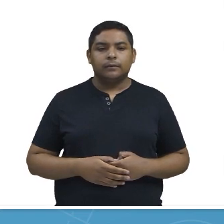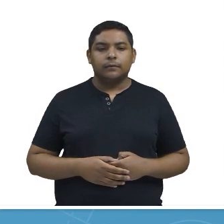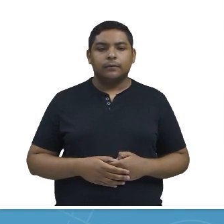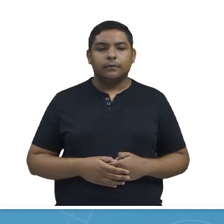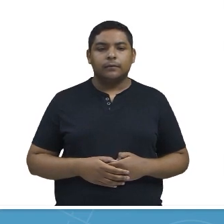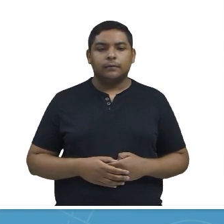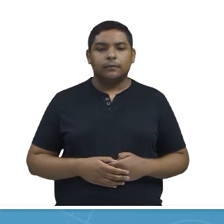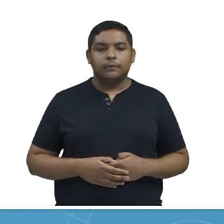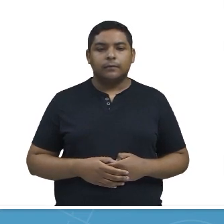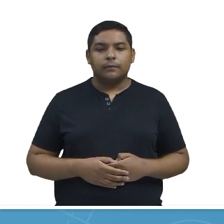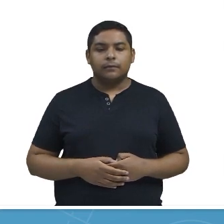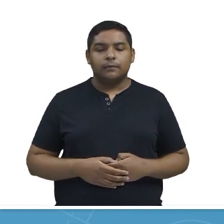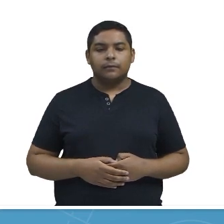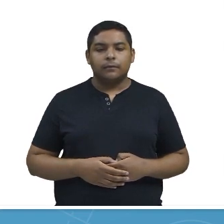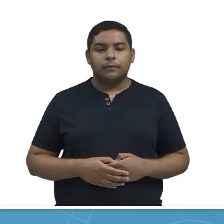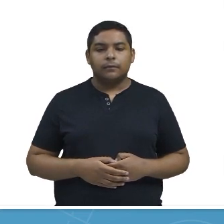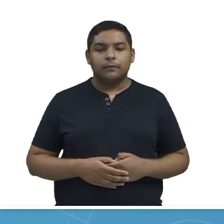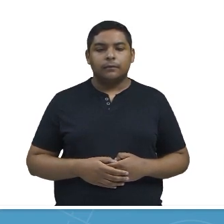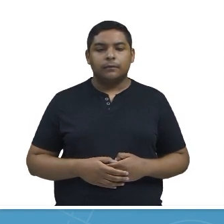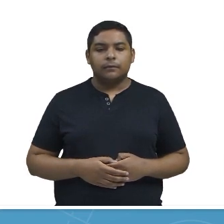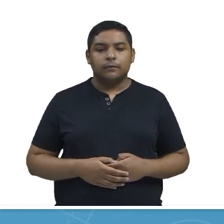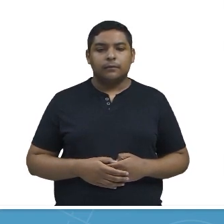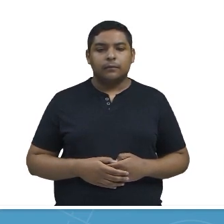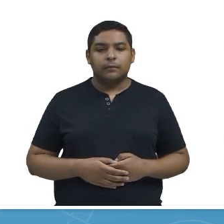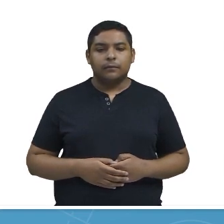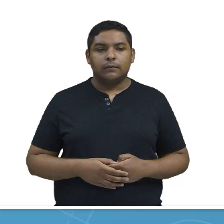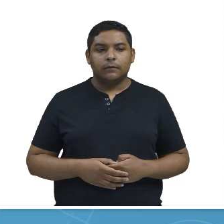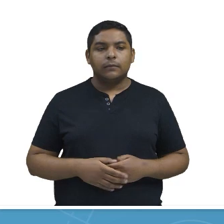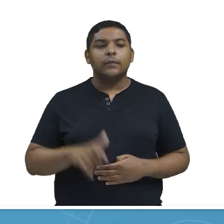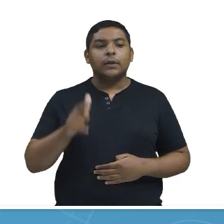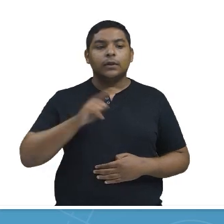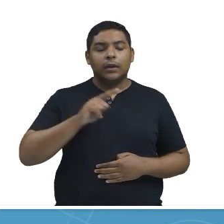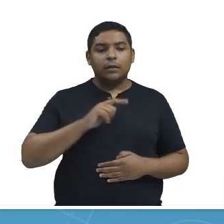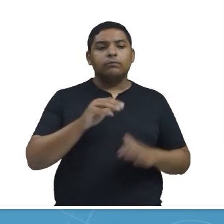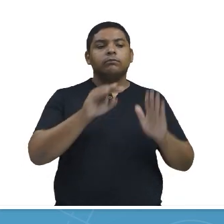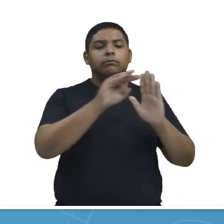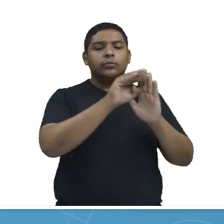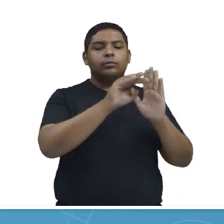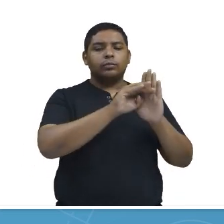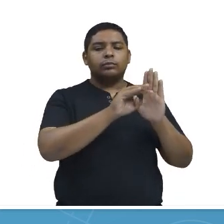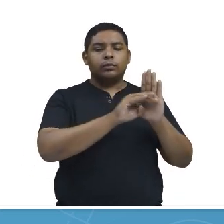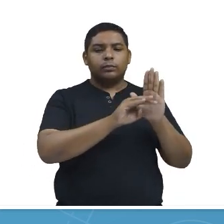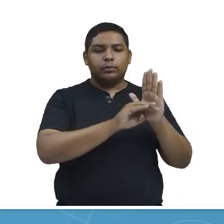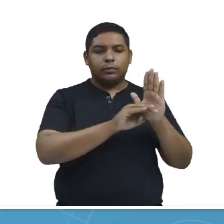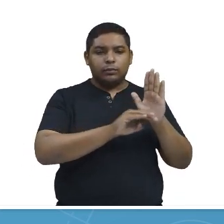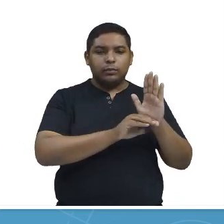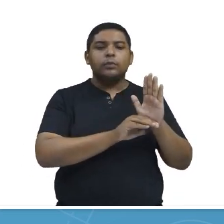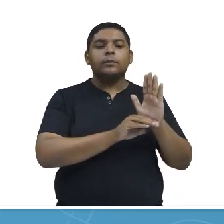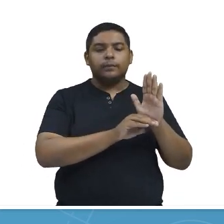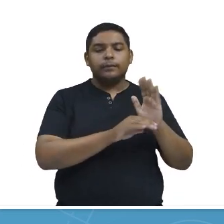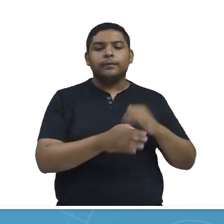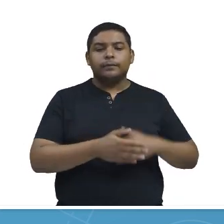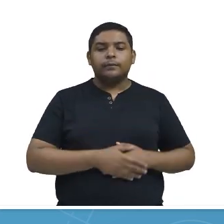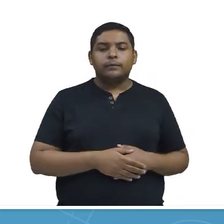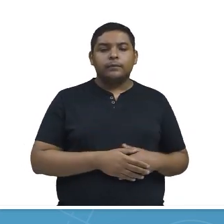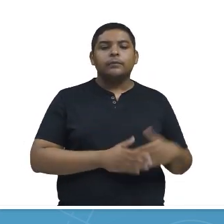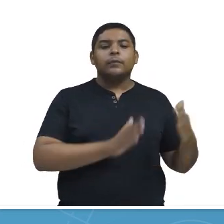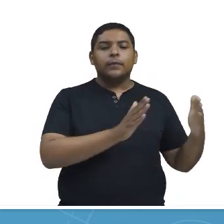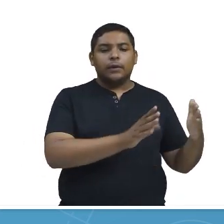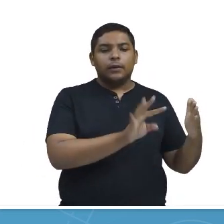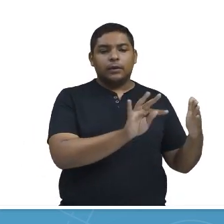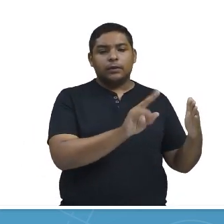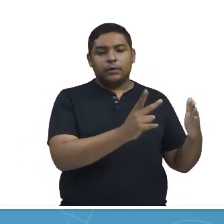at the park. Olha só, vamos ver a ordem dos elementos aqui. Quem é que está lá na frente? The dog.